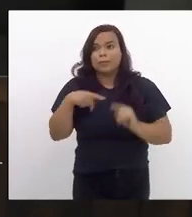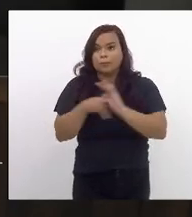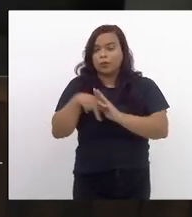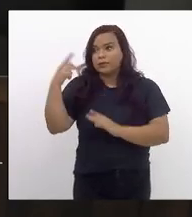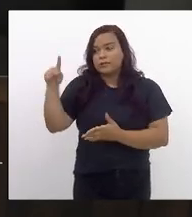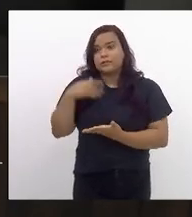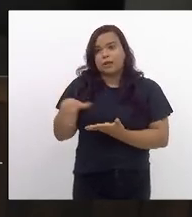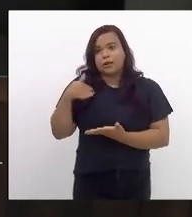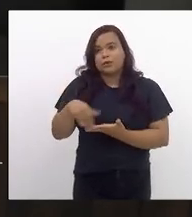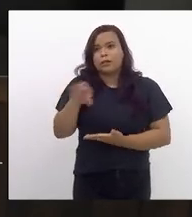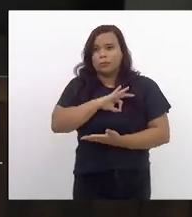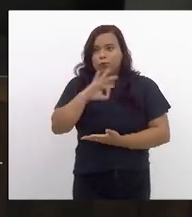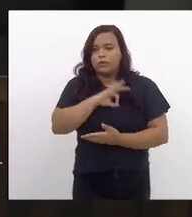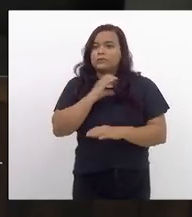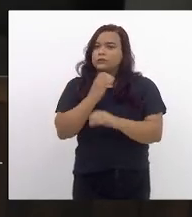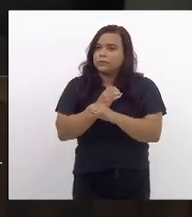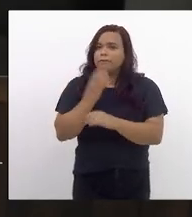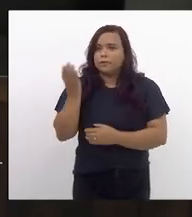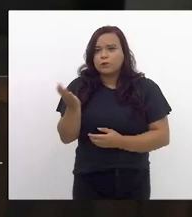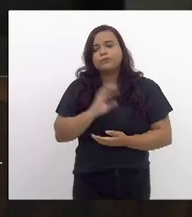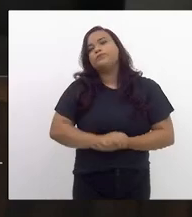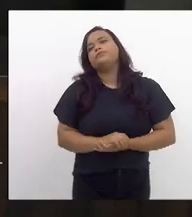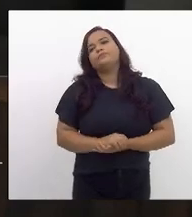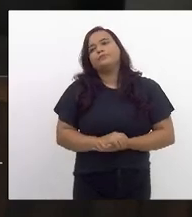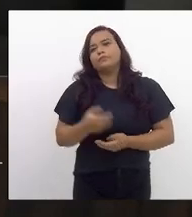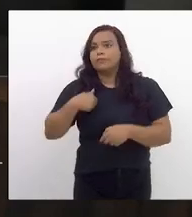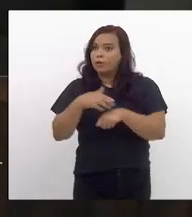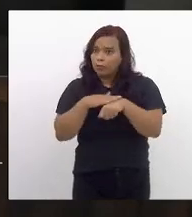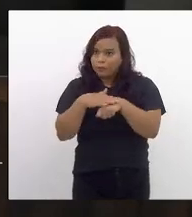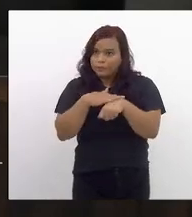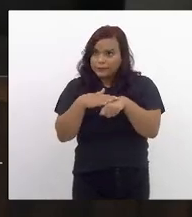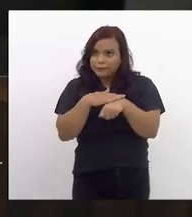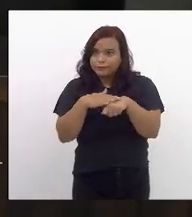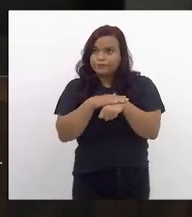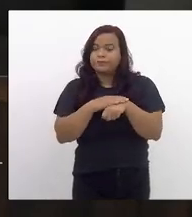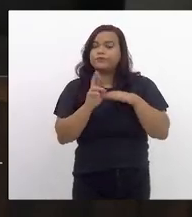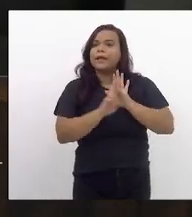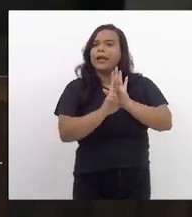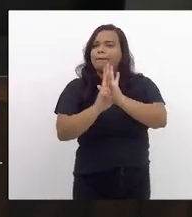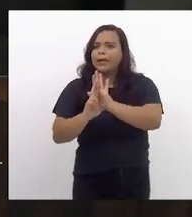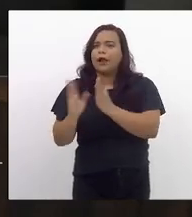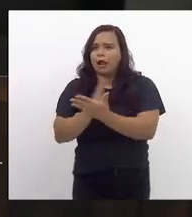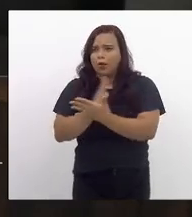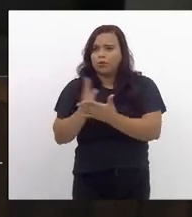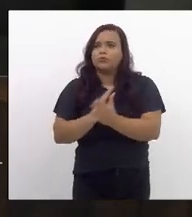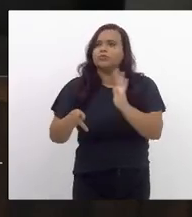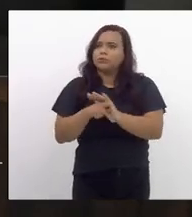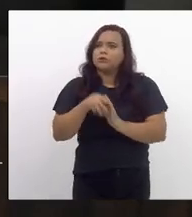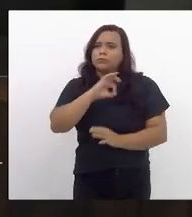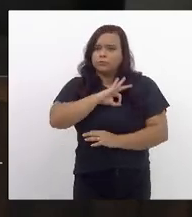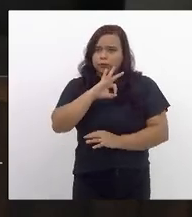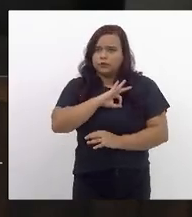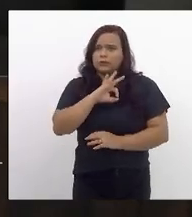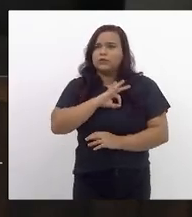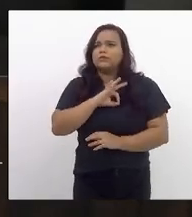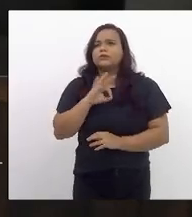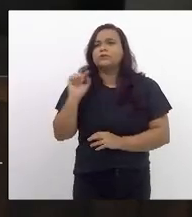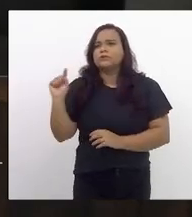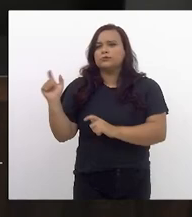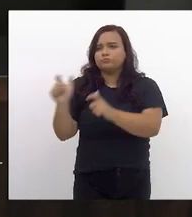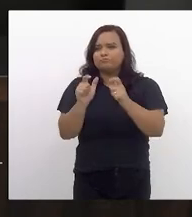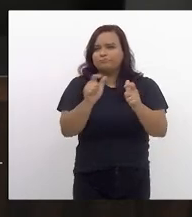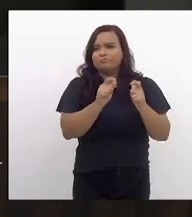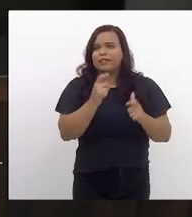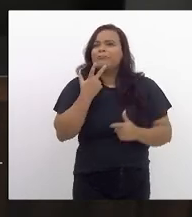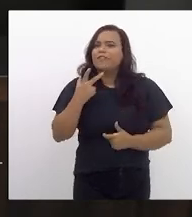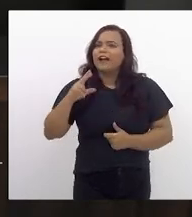secretário da Polícia Civil, e eu conversei com alguns representantes também, de delegados, da tiragem, né,